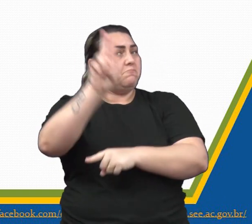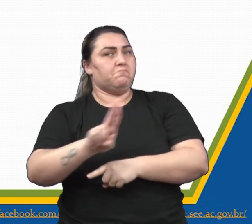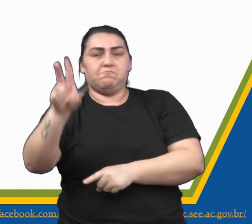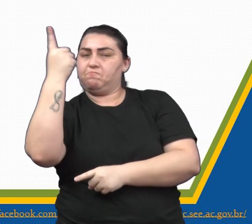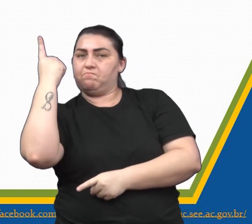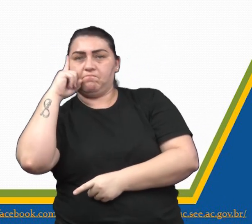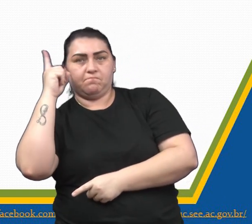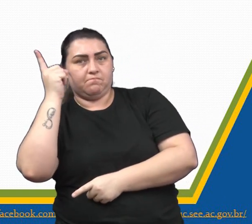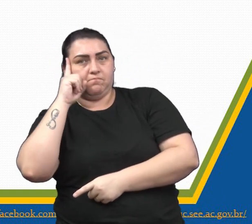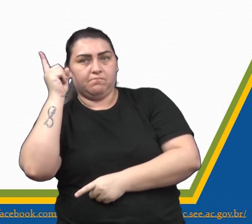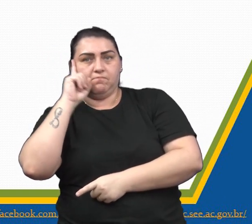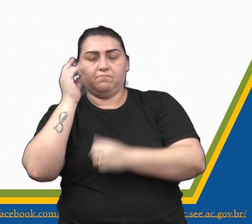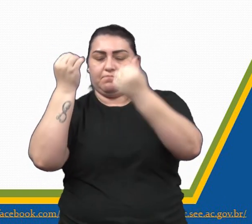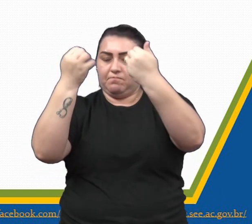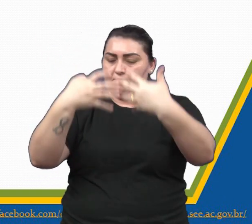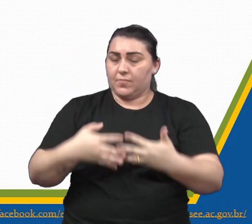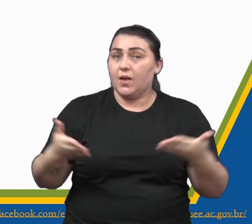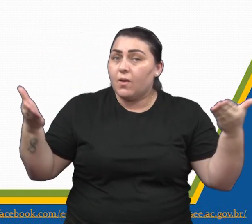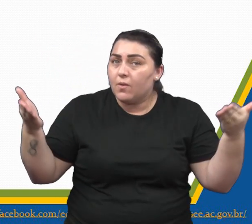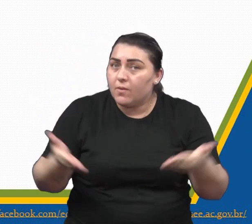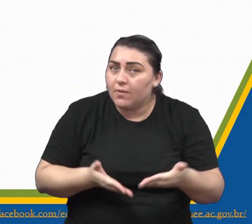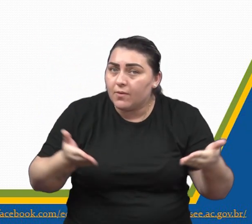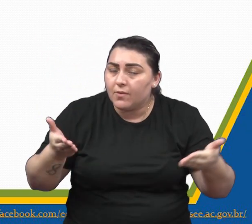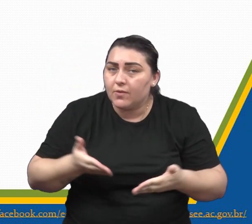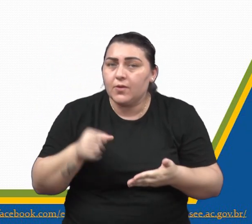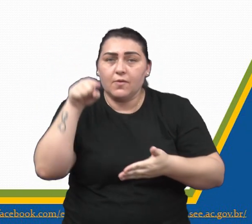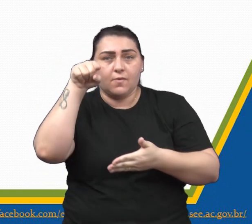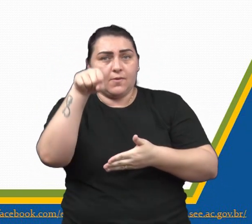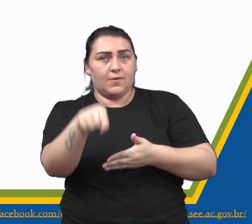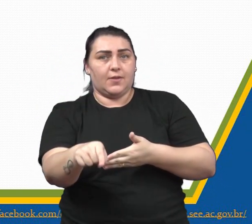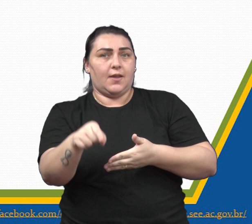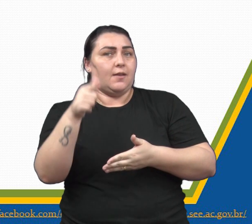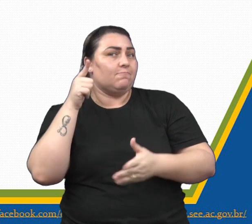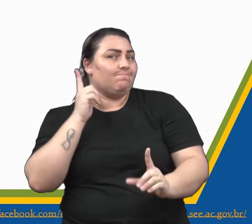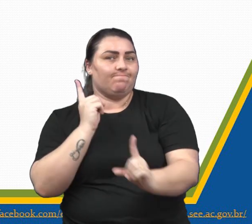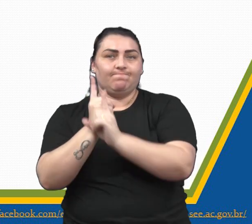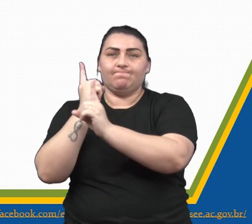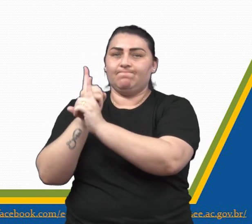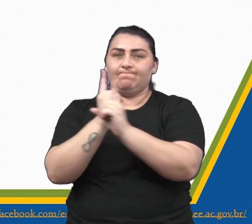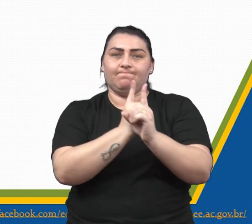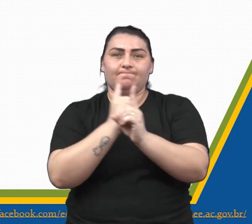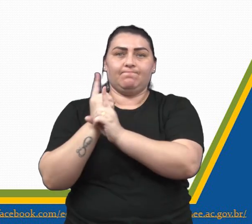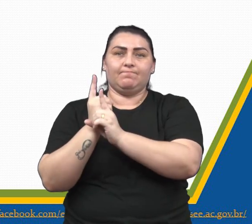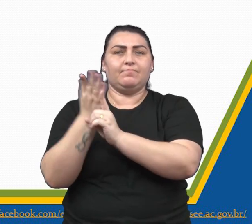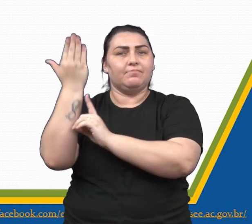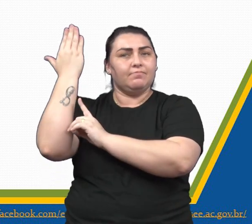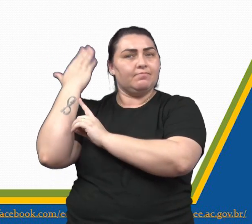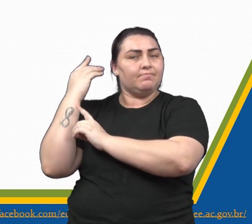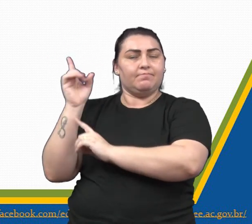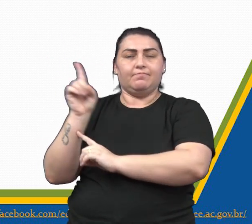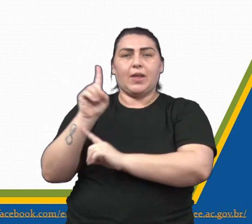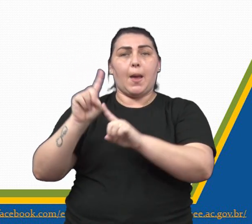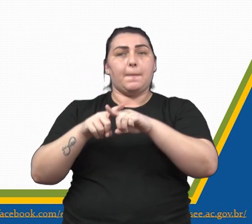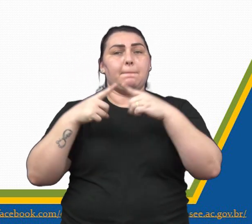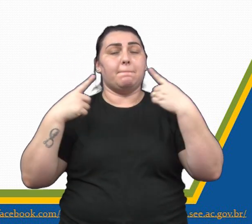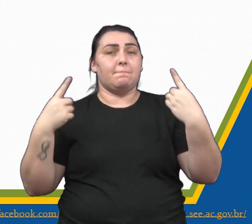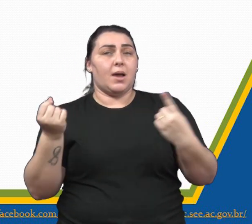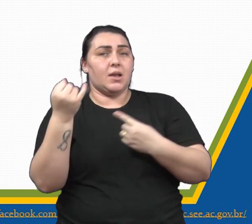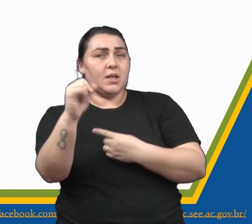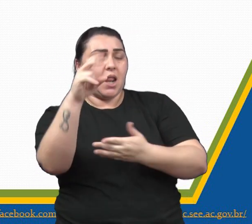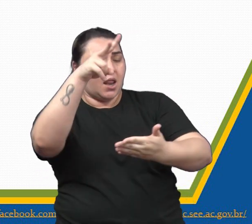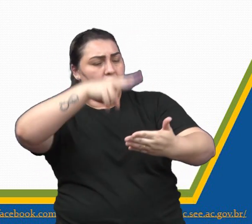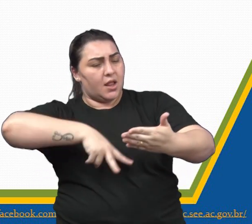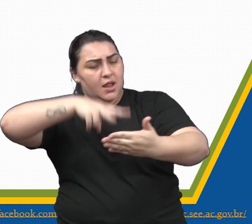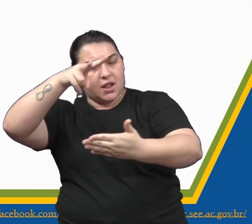dia. Nos relatos atuais, provavelmente você não irá se deparar com esse tipo de passado. Mas caso você leia